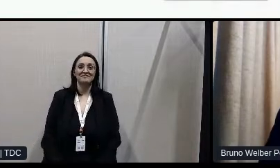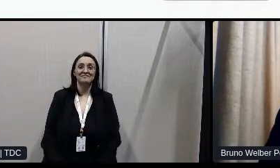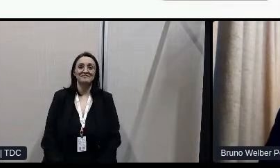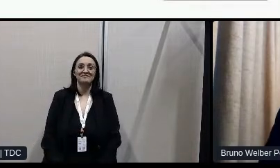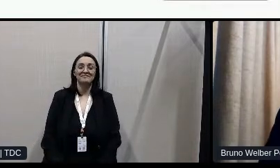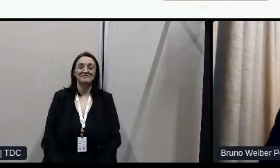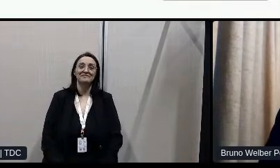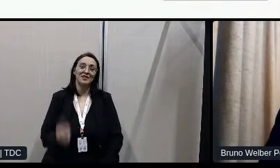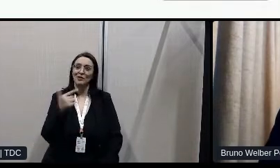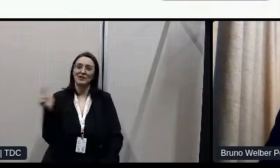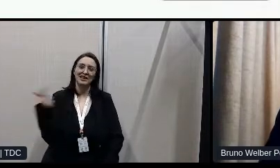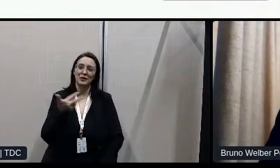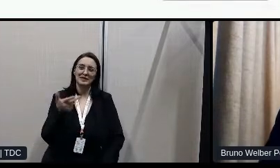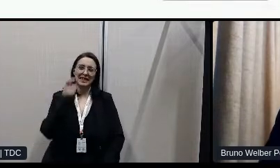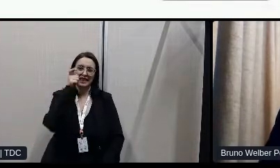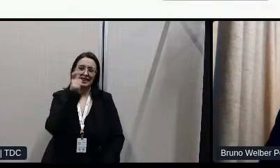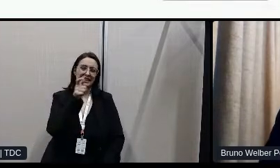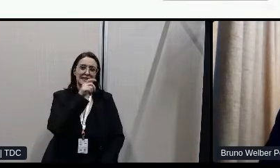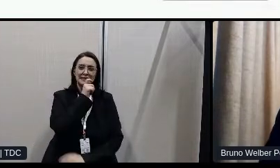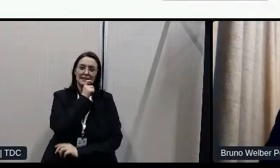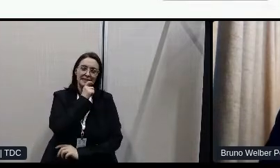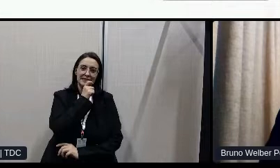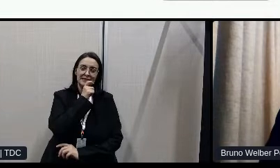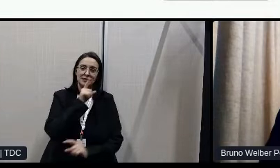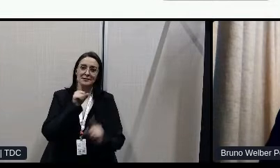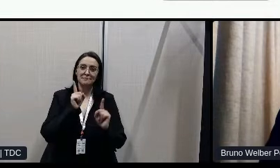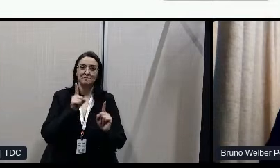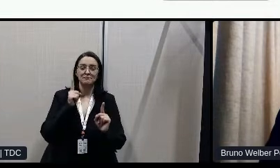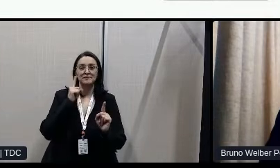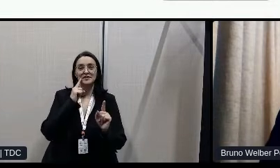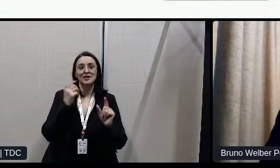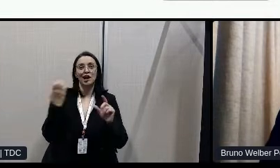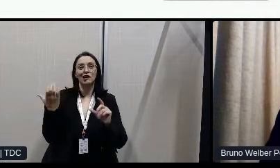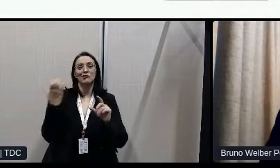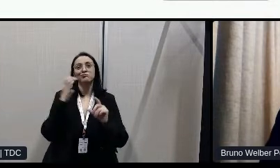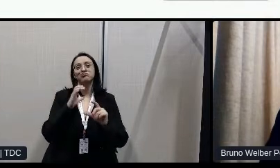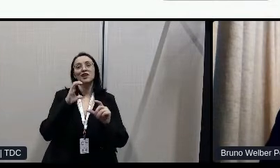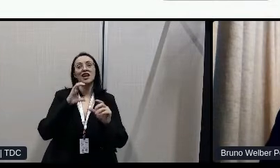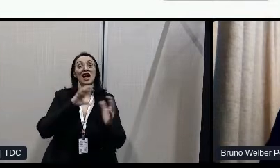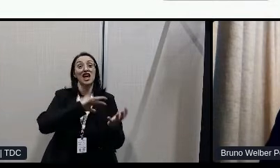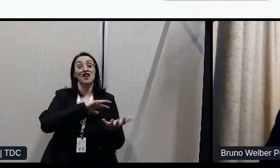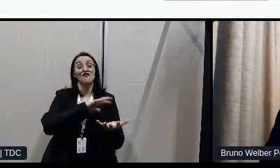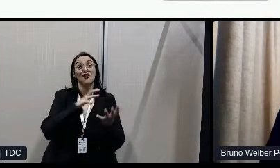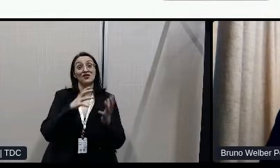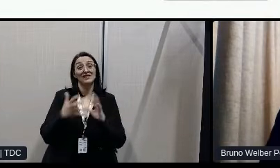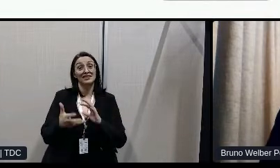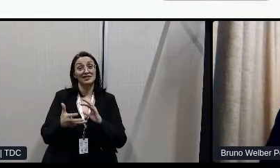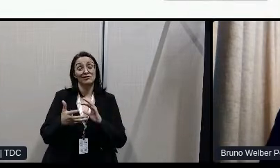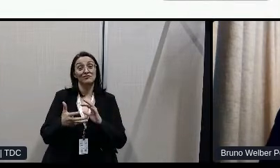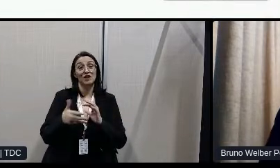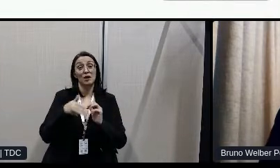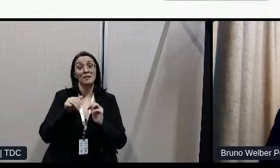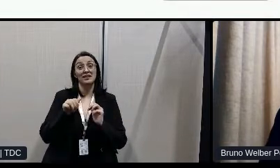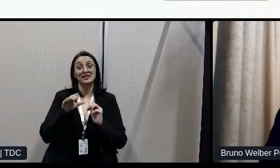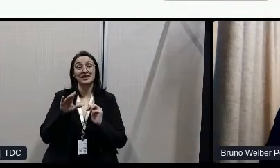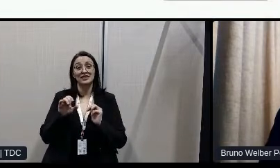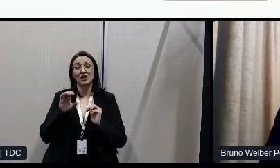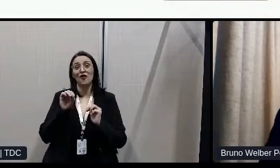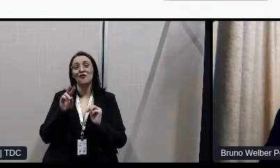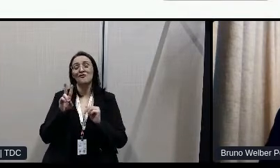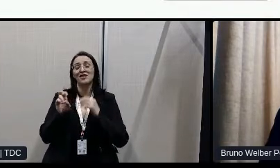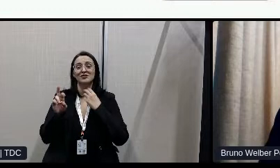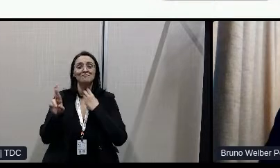Outro ponto interessante, nós notamos uma redução na utilização do voice over. Ou